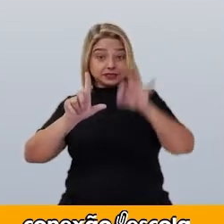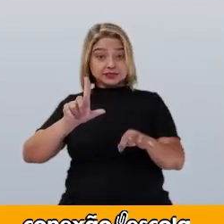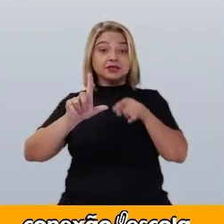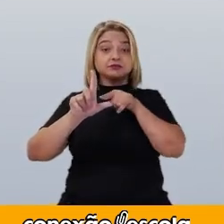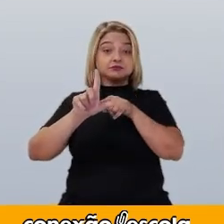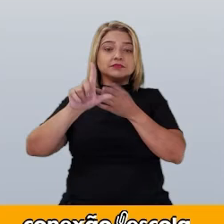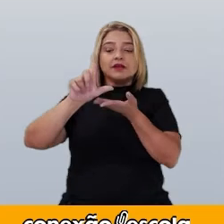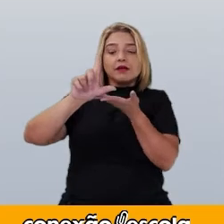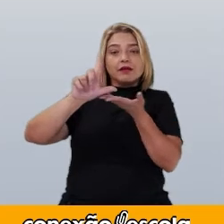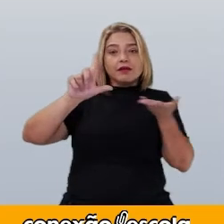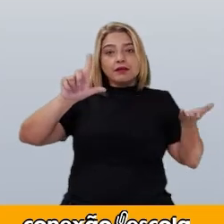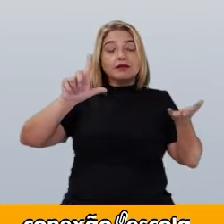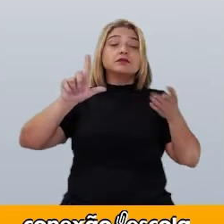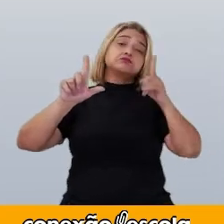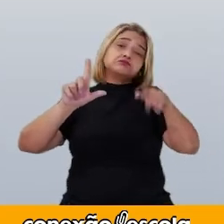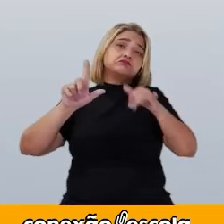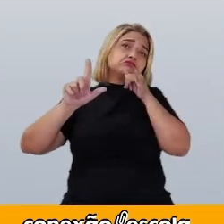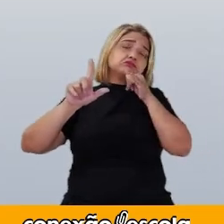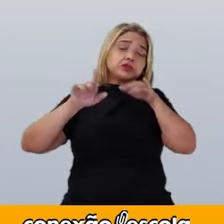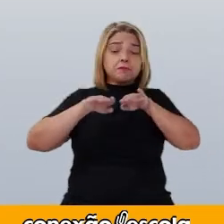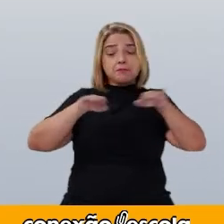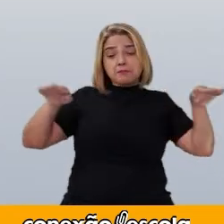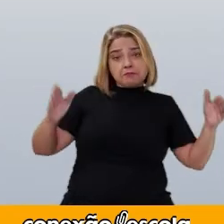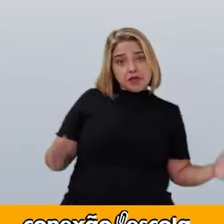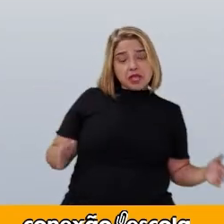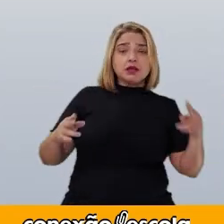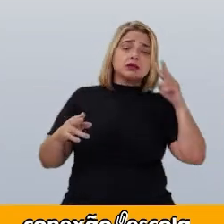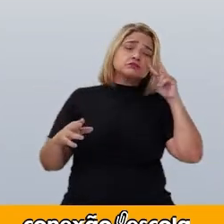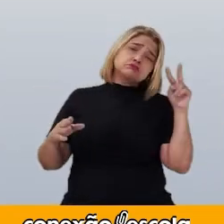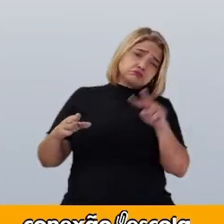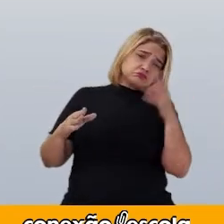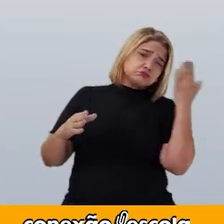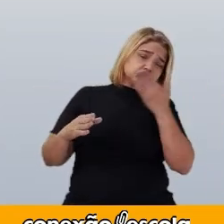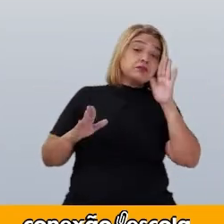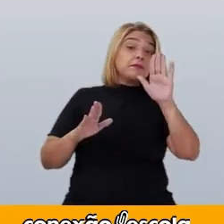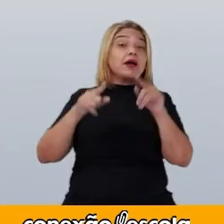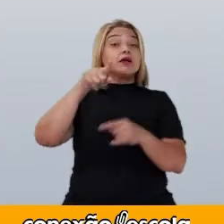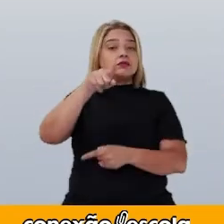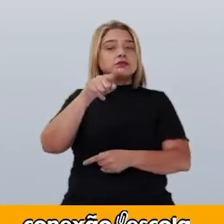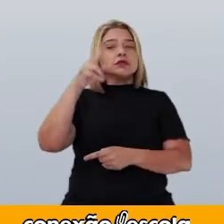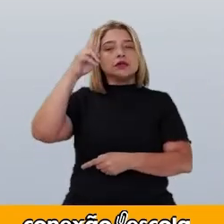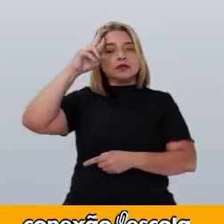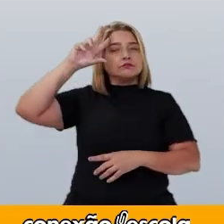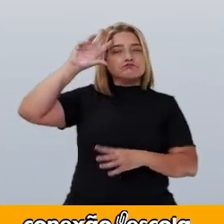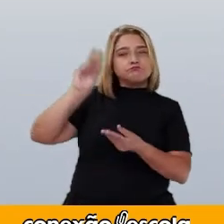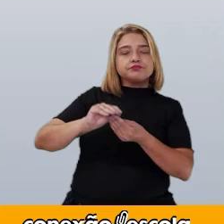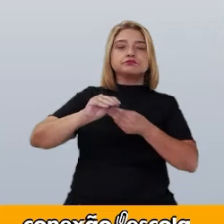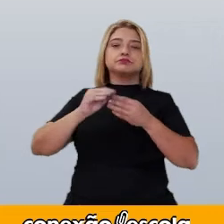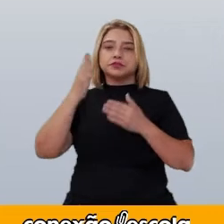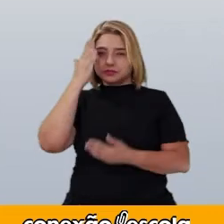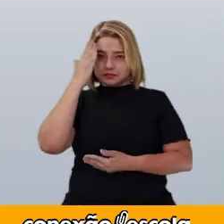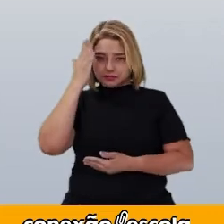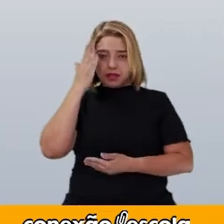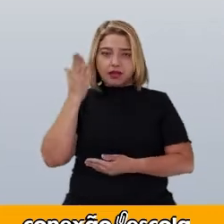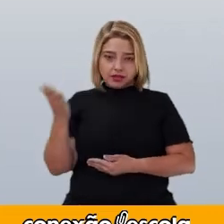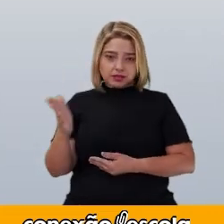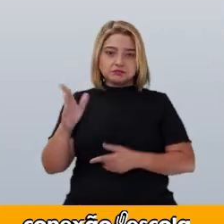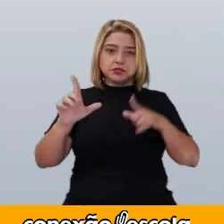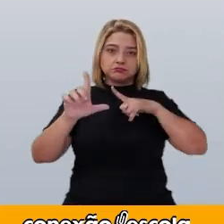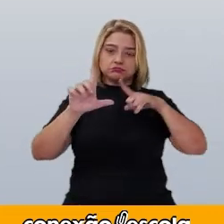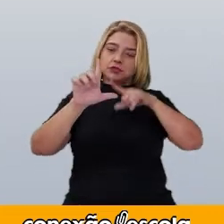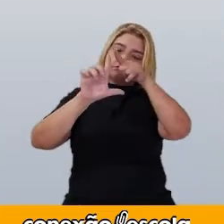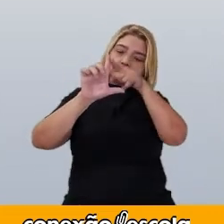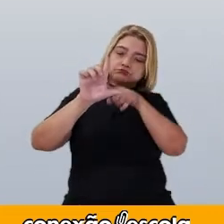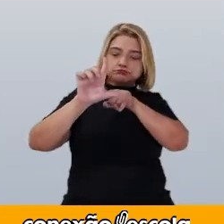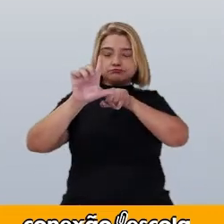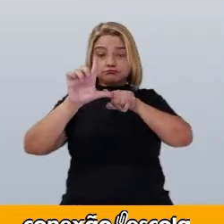ser, por exemplo, uma mesa. Você não está vendo, mas aqui é a base. Agora, se